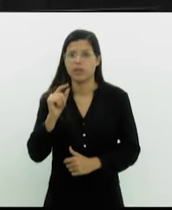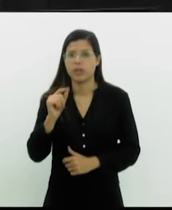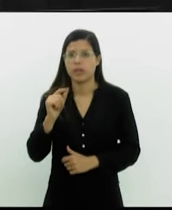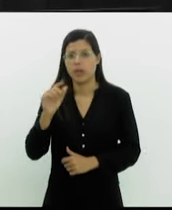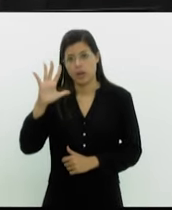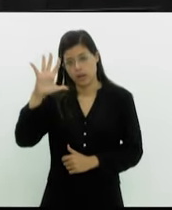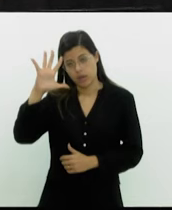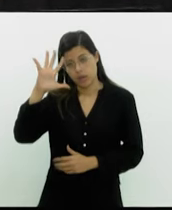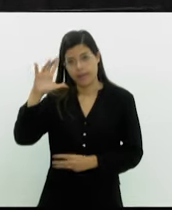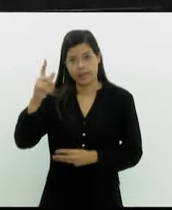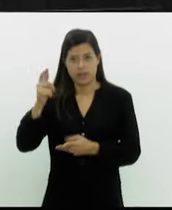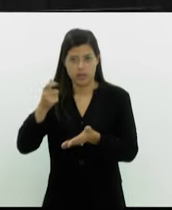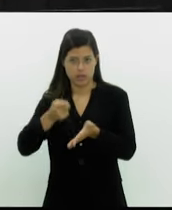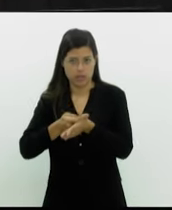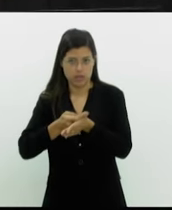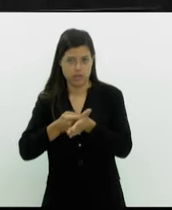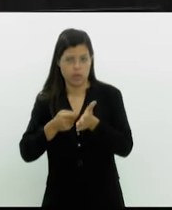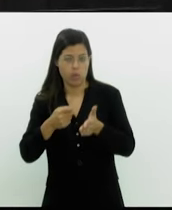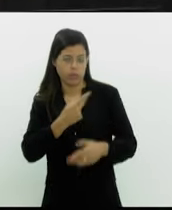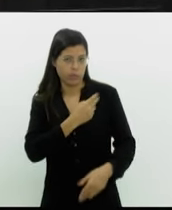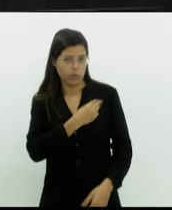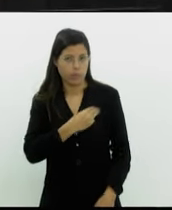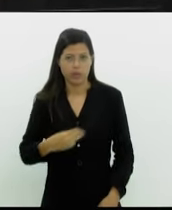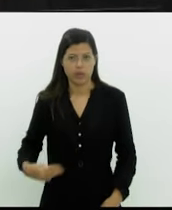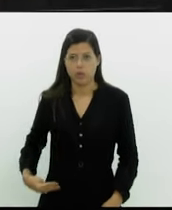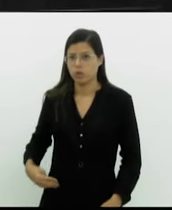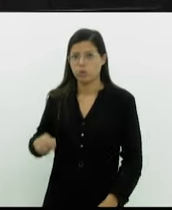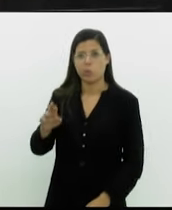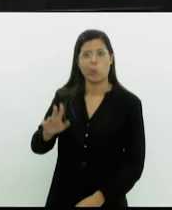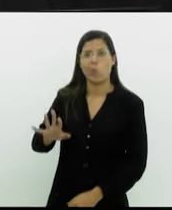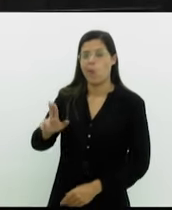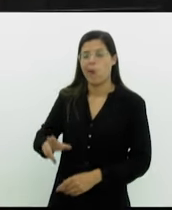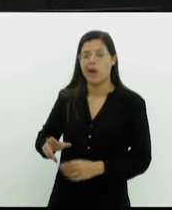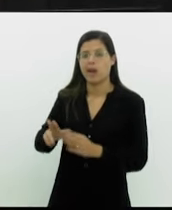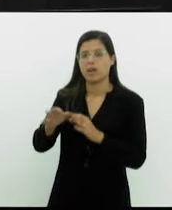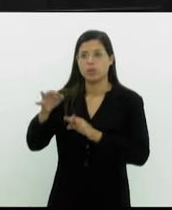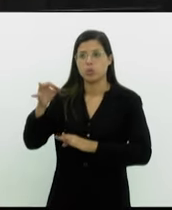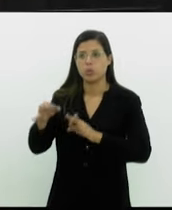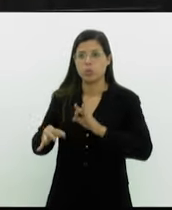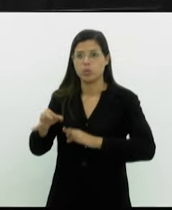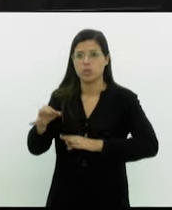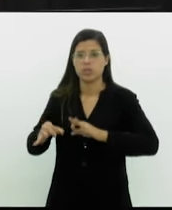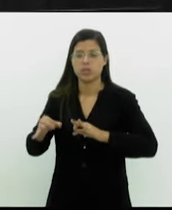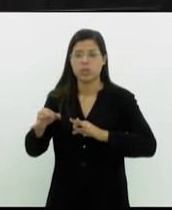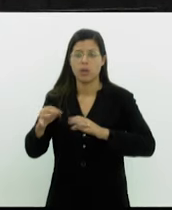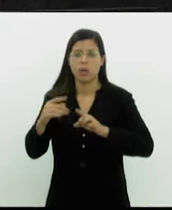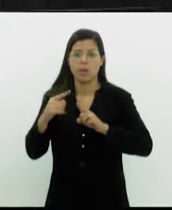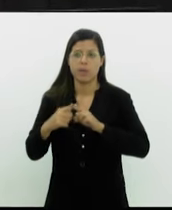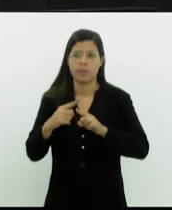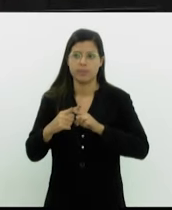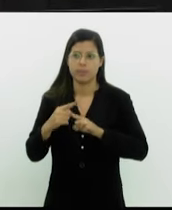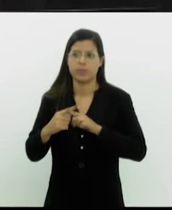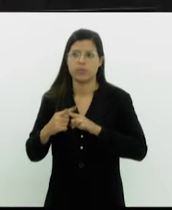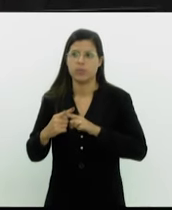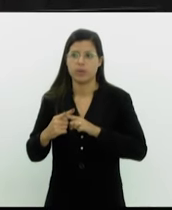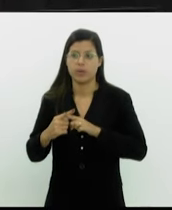ministro não era justa, porque o benefício